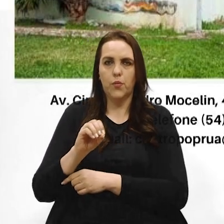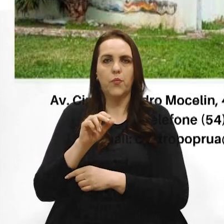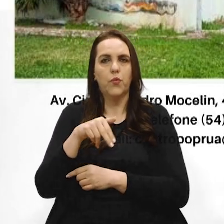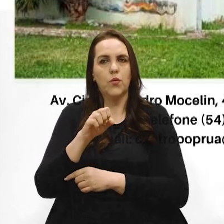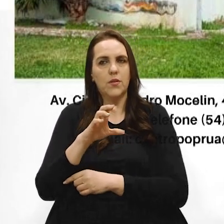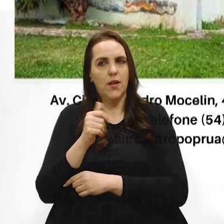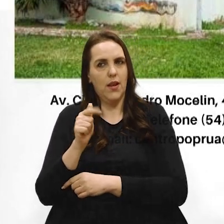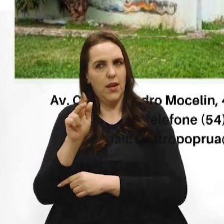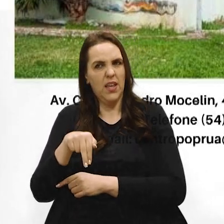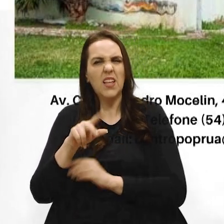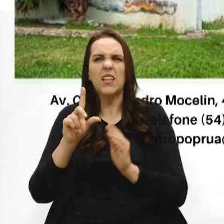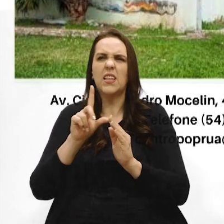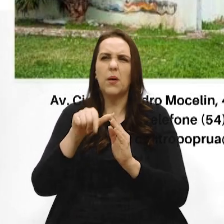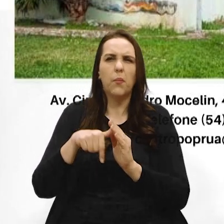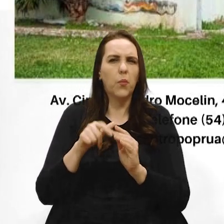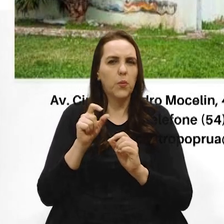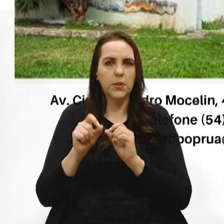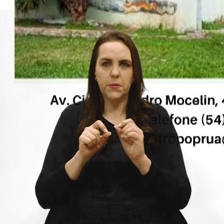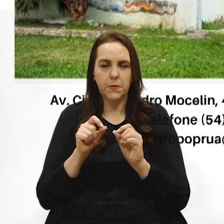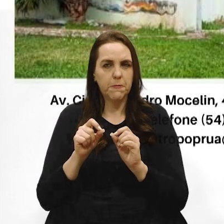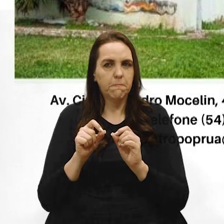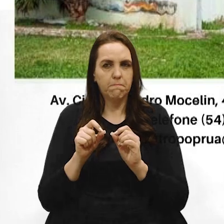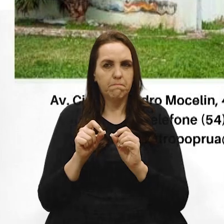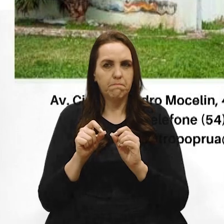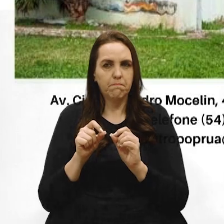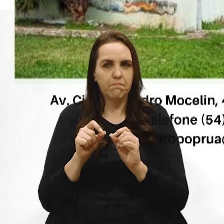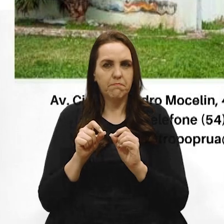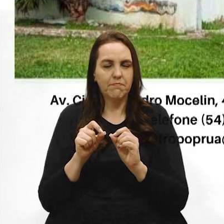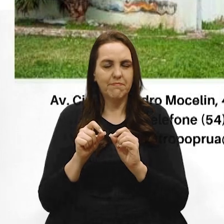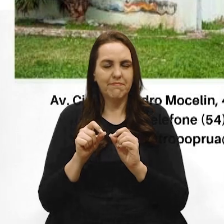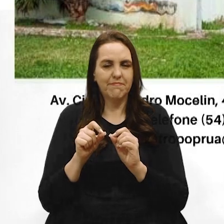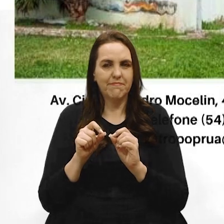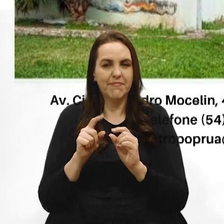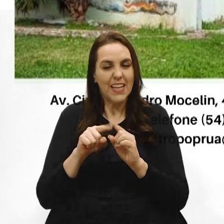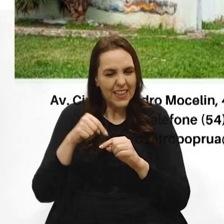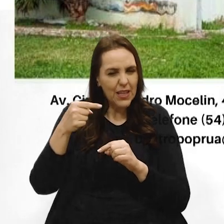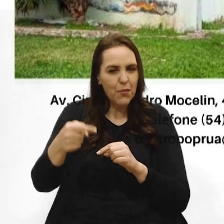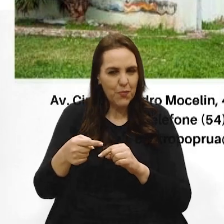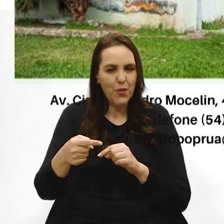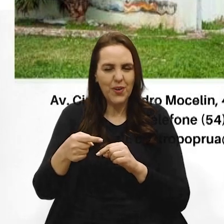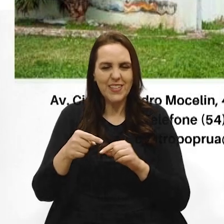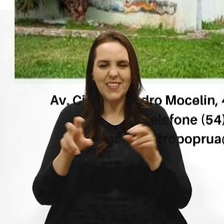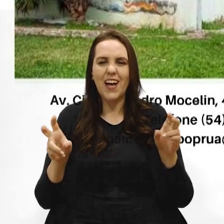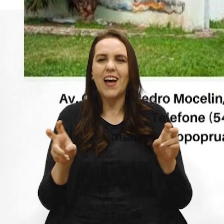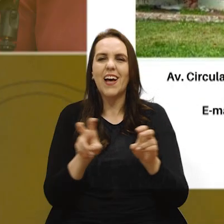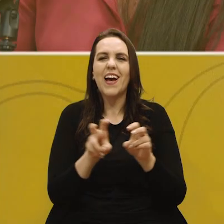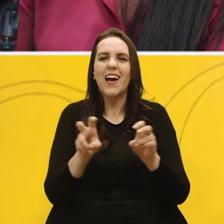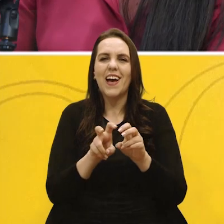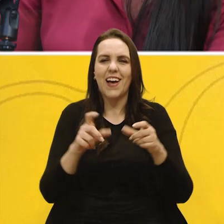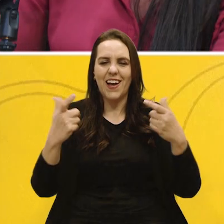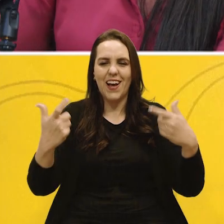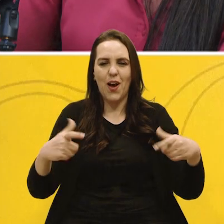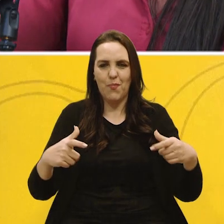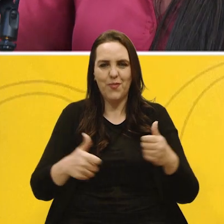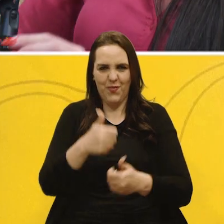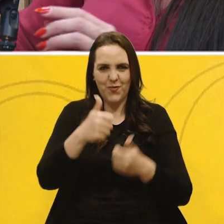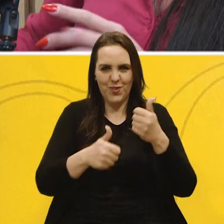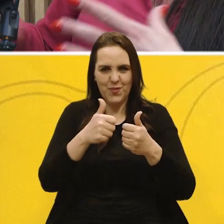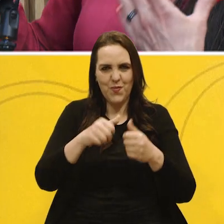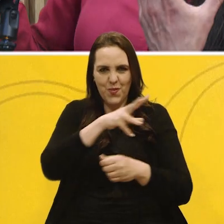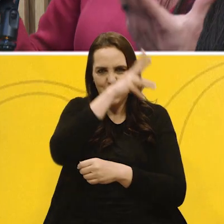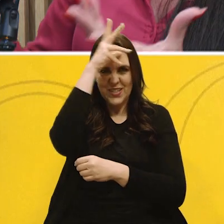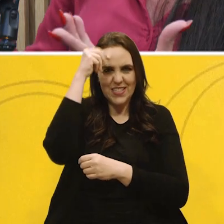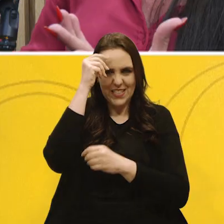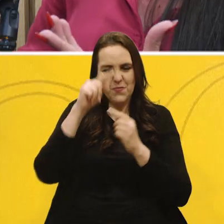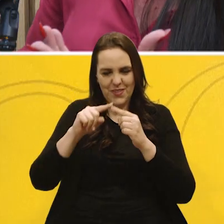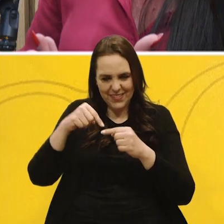Fica bem após o... Fica depois do campo municipal. Campo municipal, Isso. isso. Tem